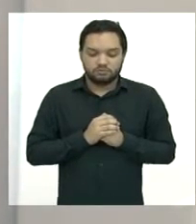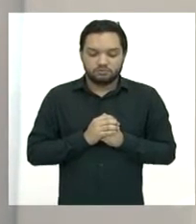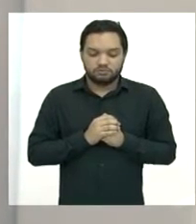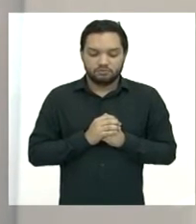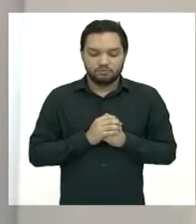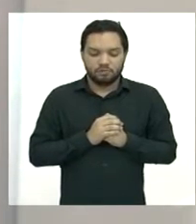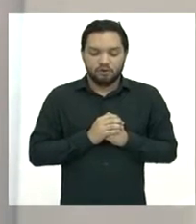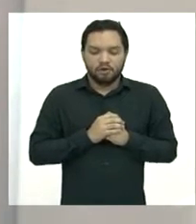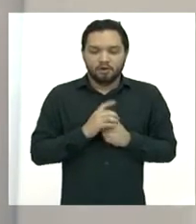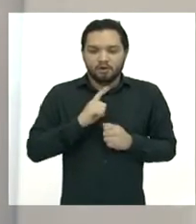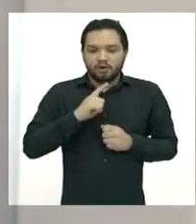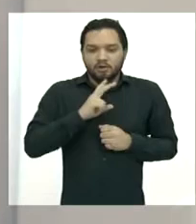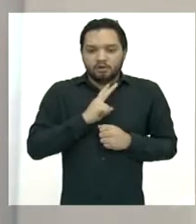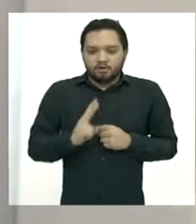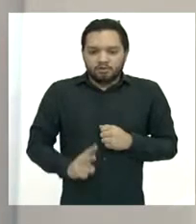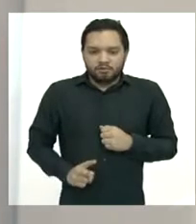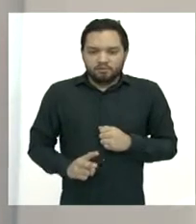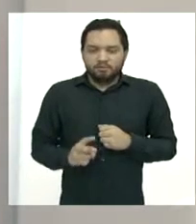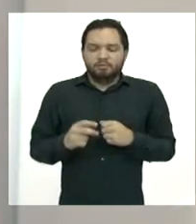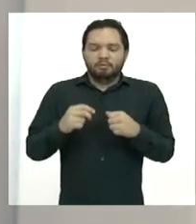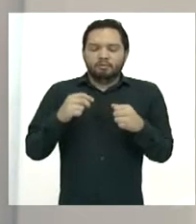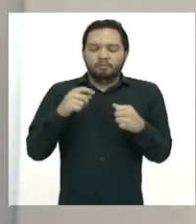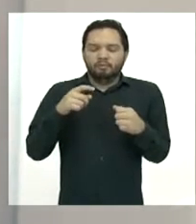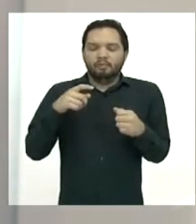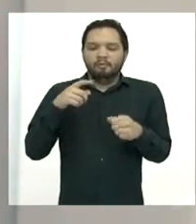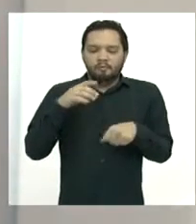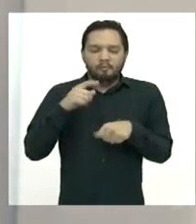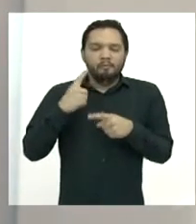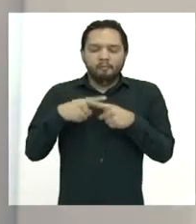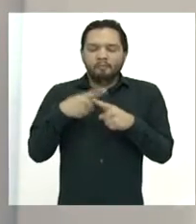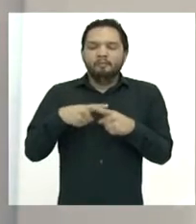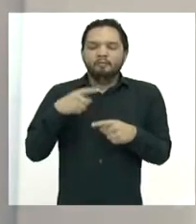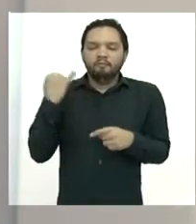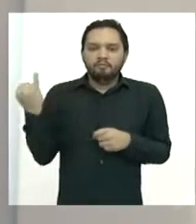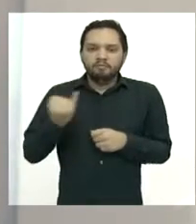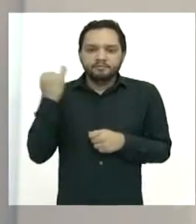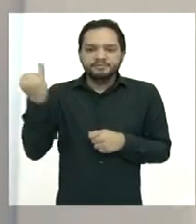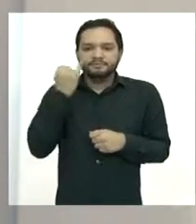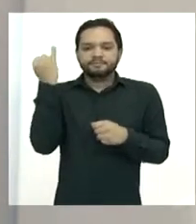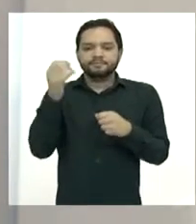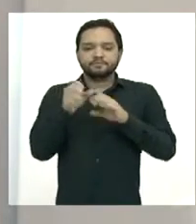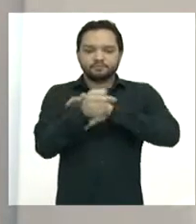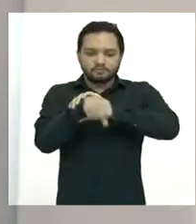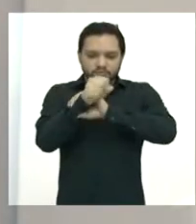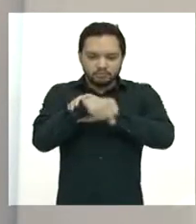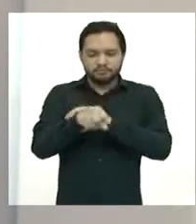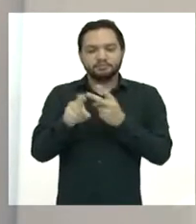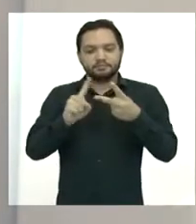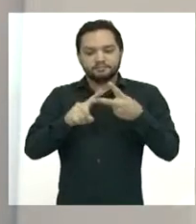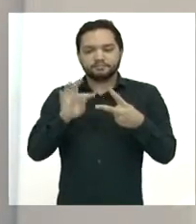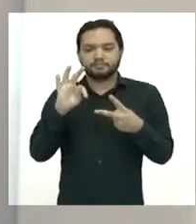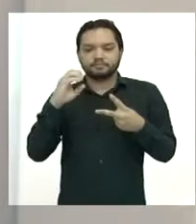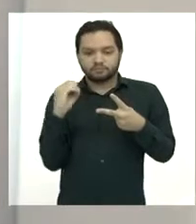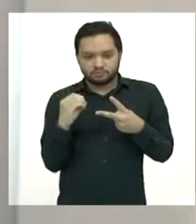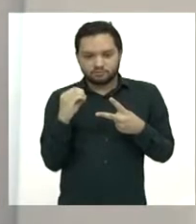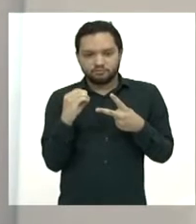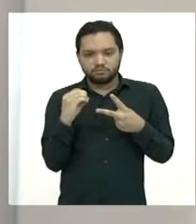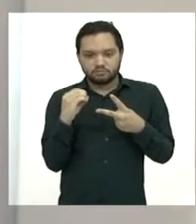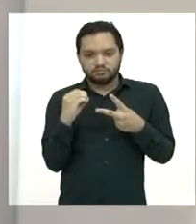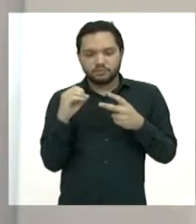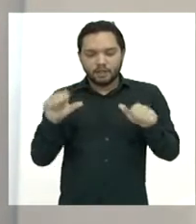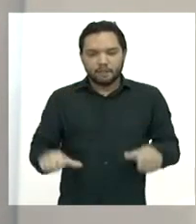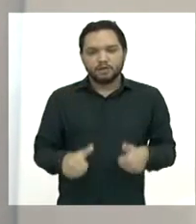com os 2 um outro dia, como é importante não só a fisioterapia, a terapia ocupacional, mas como é importante fortalecer a saúde como um